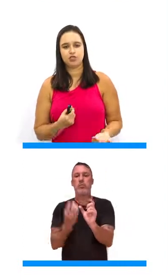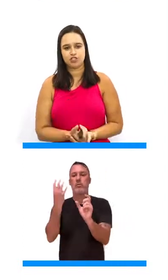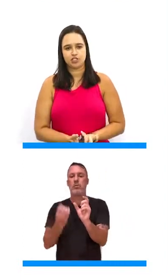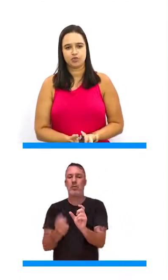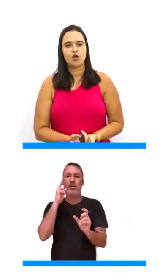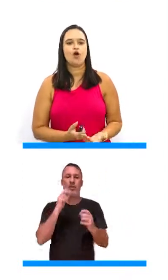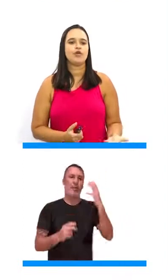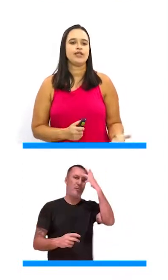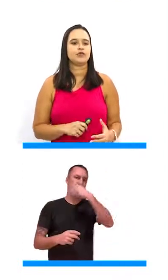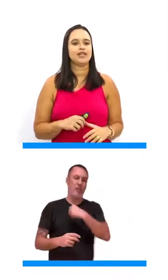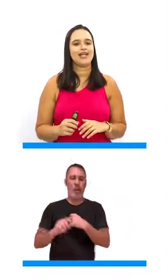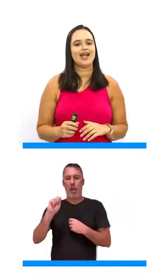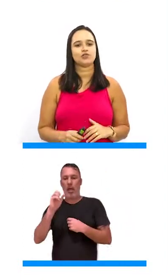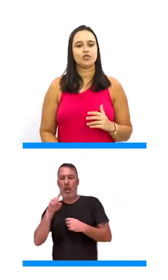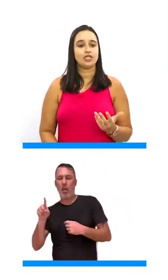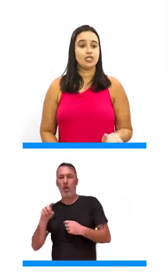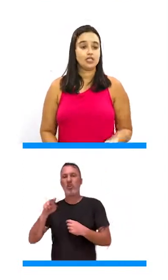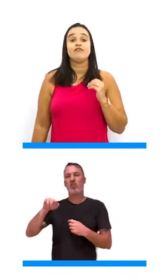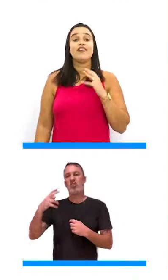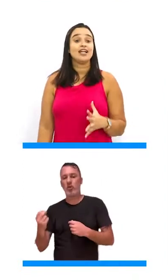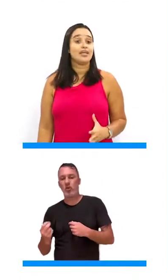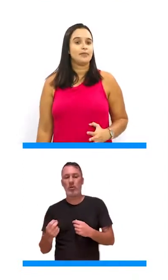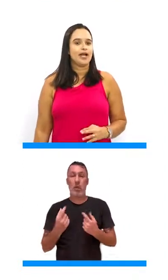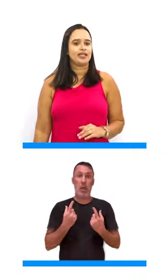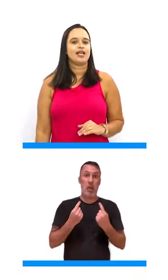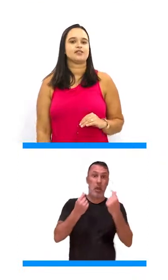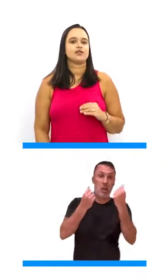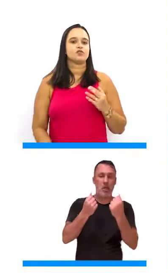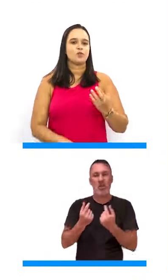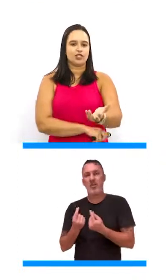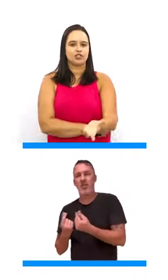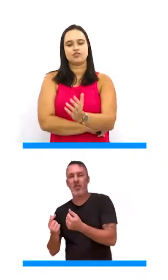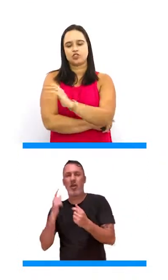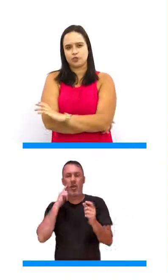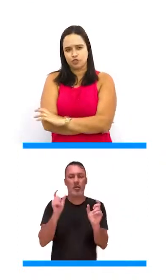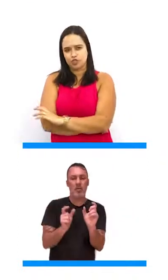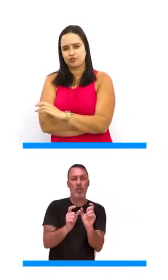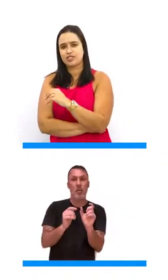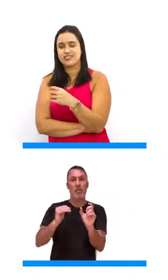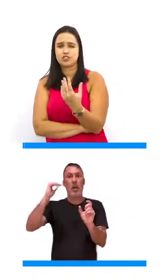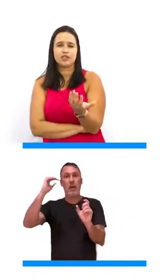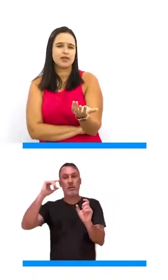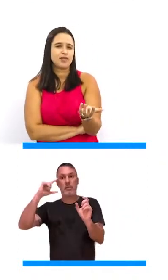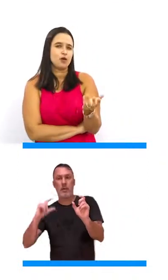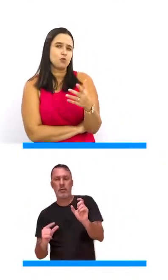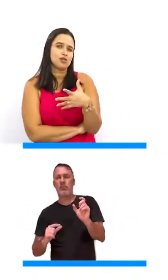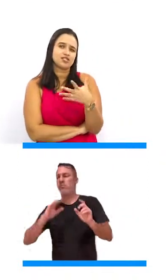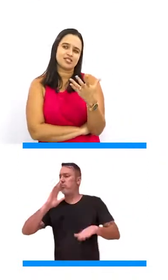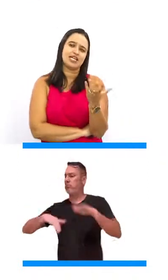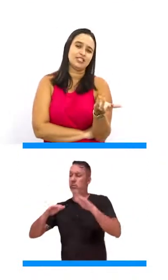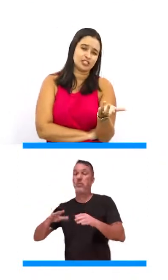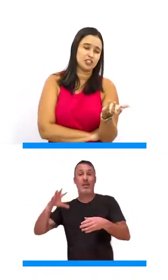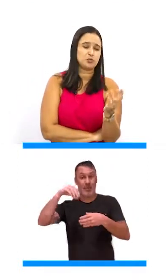bonitão, bonitinho. Ou rico, ricaço e riquinho. Vale lembrar que em relação aos aumentativos e diminutivos, existe também